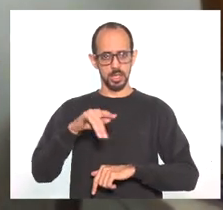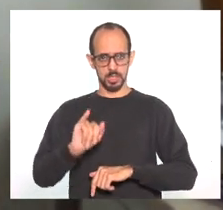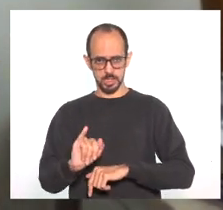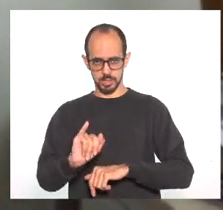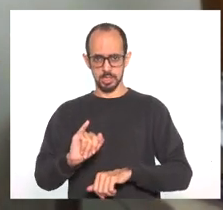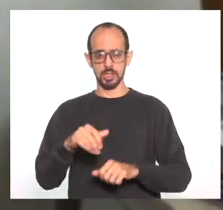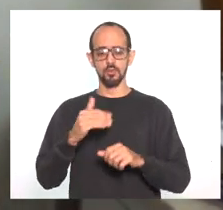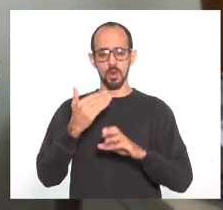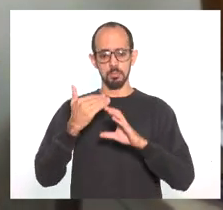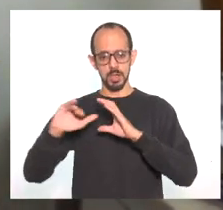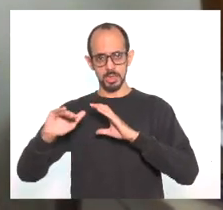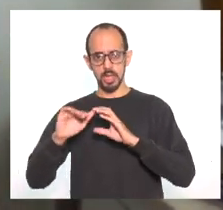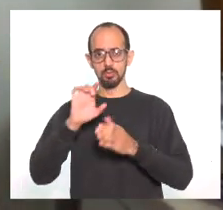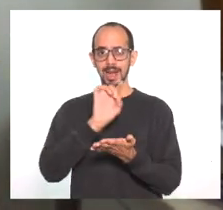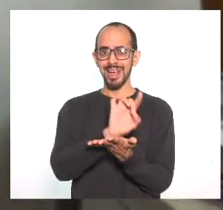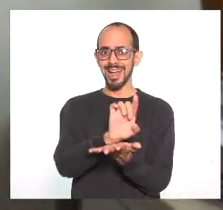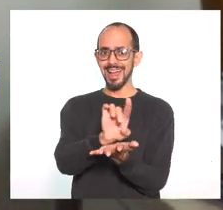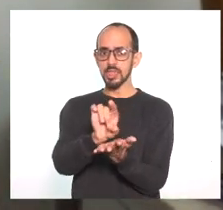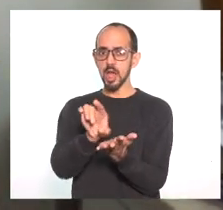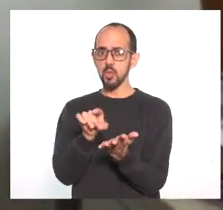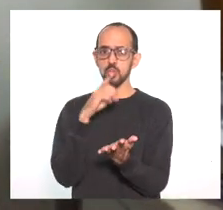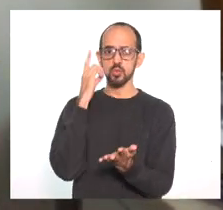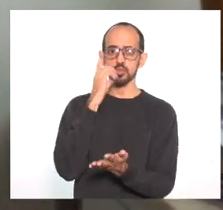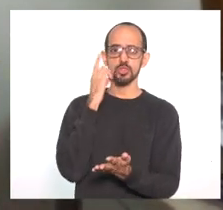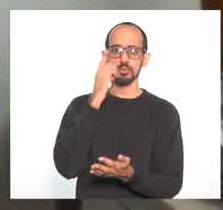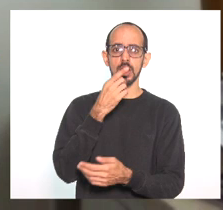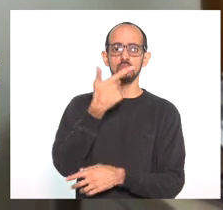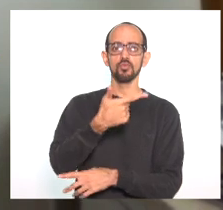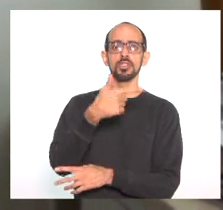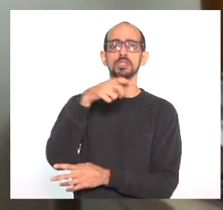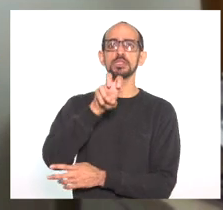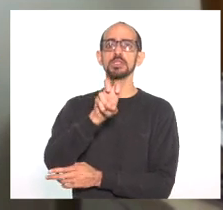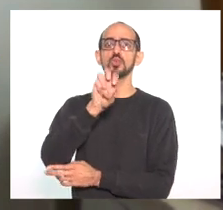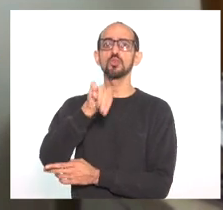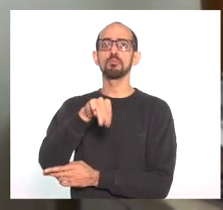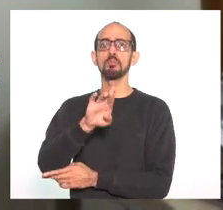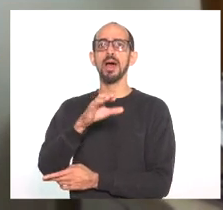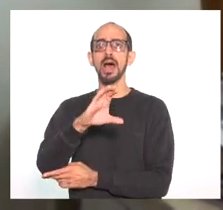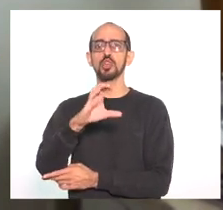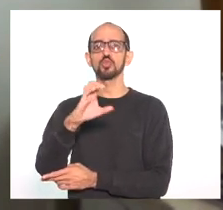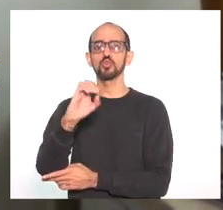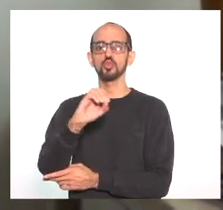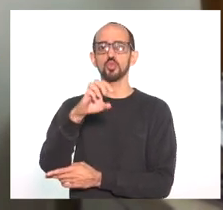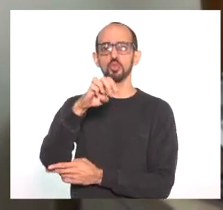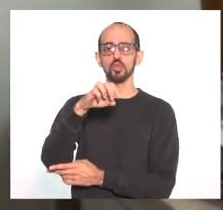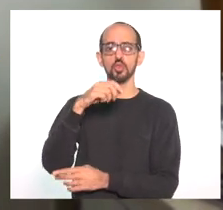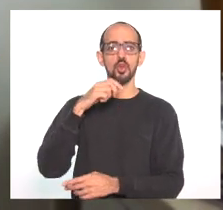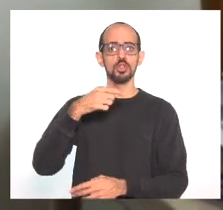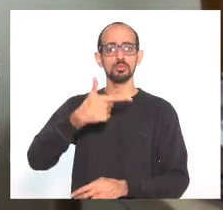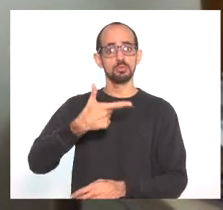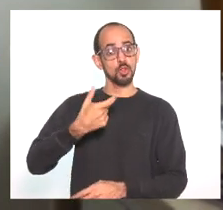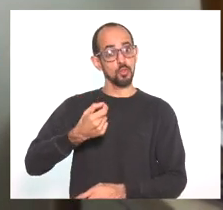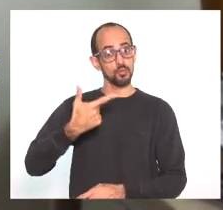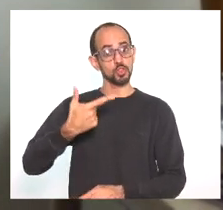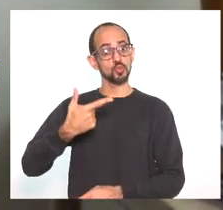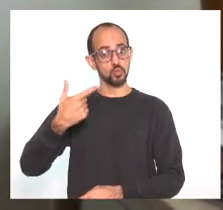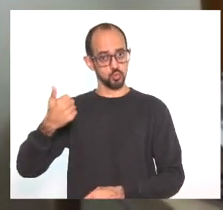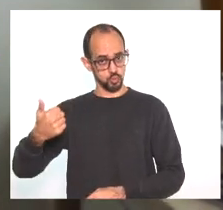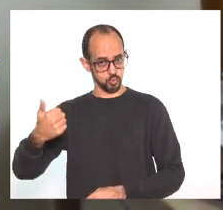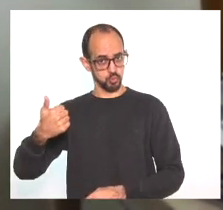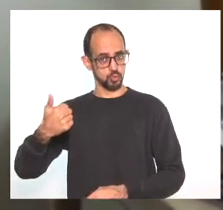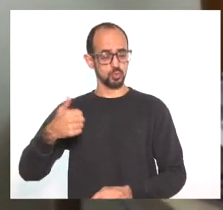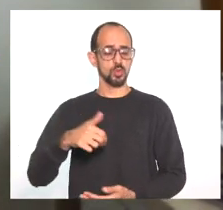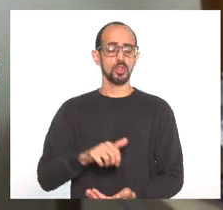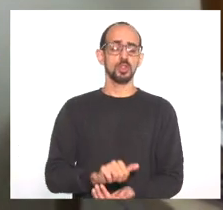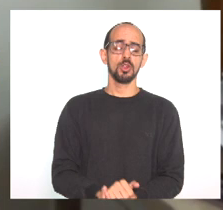foi encaminhado aos senhores deputados em 25 de março de 2021, a